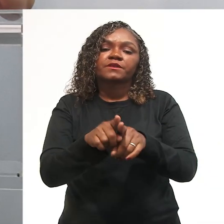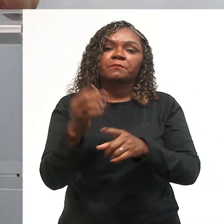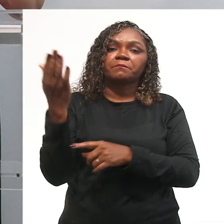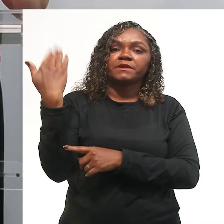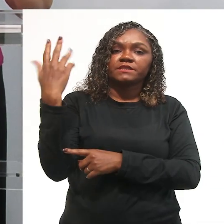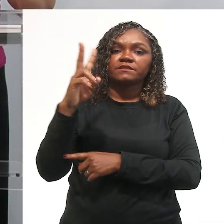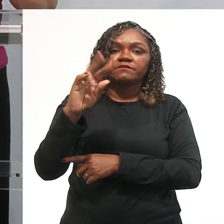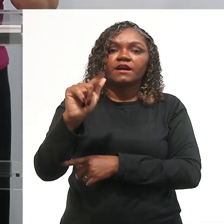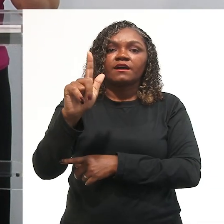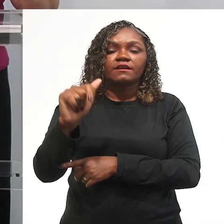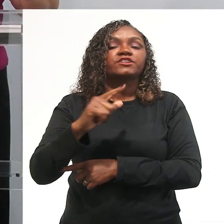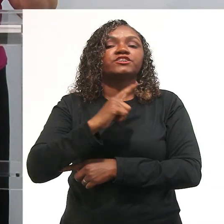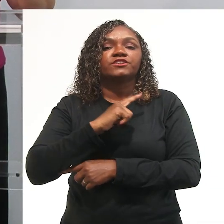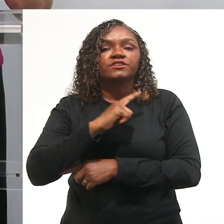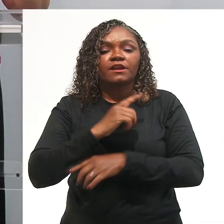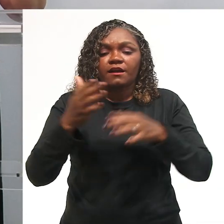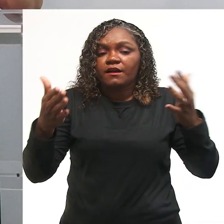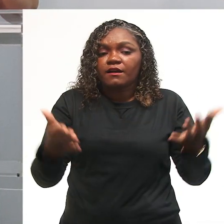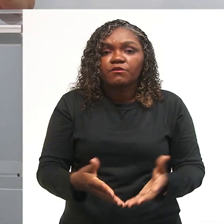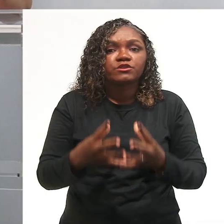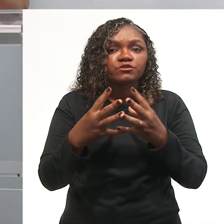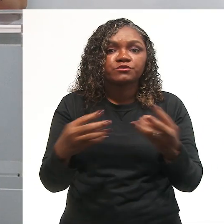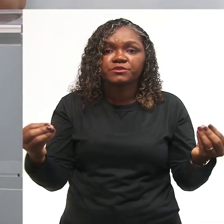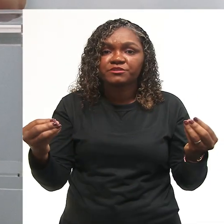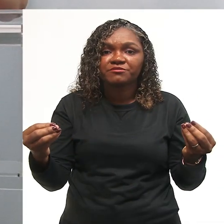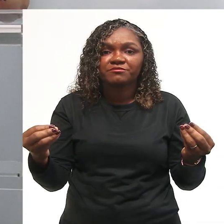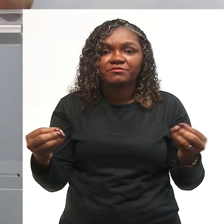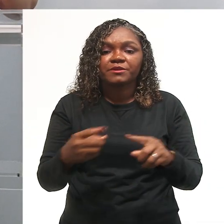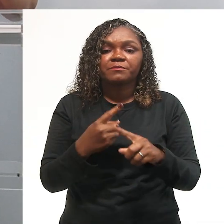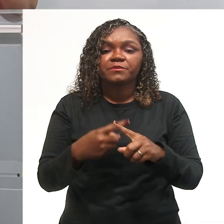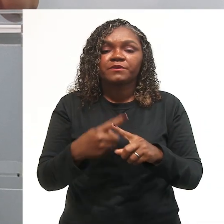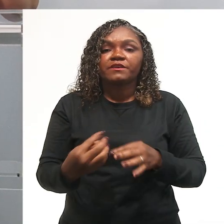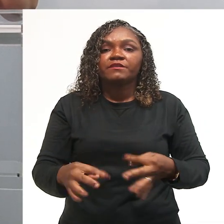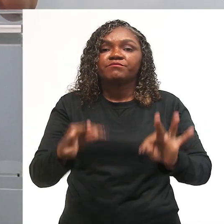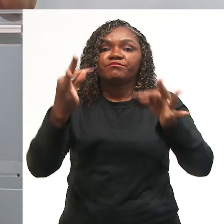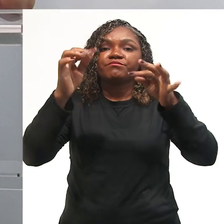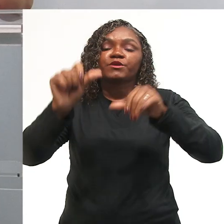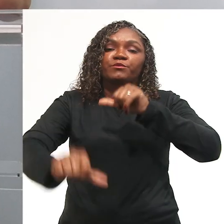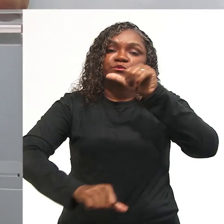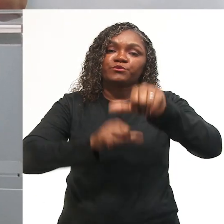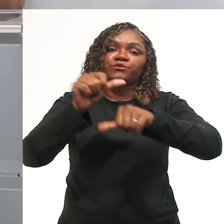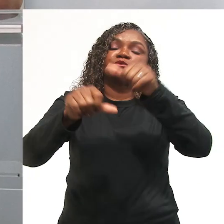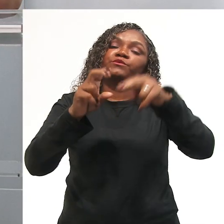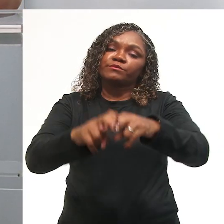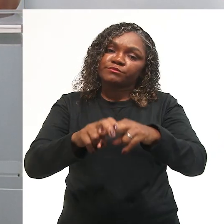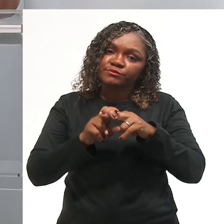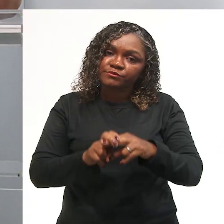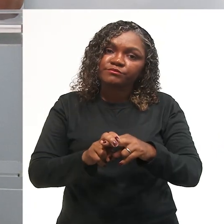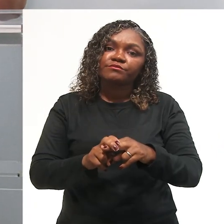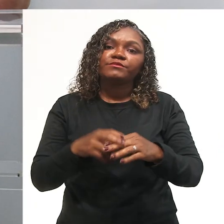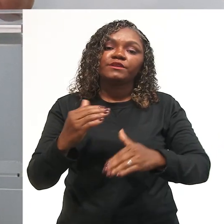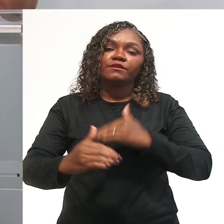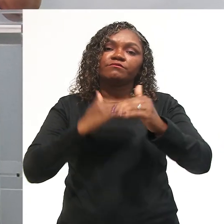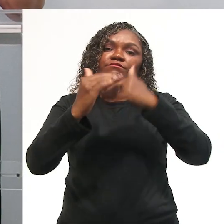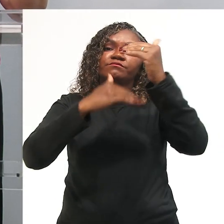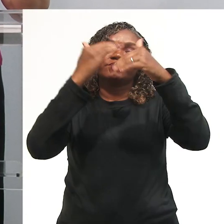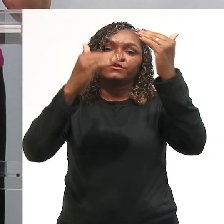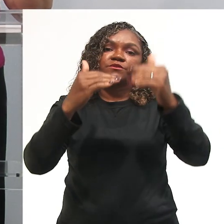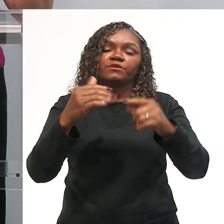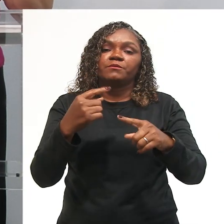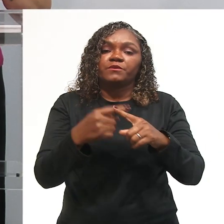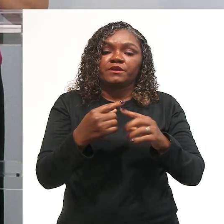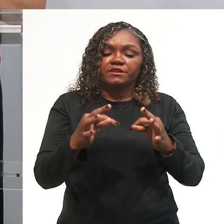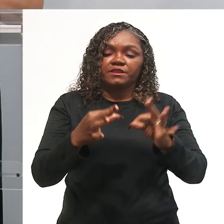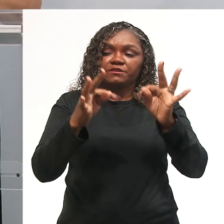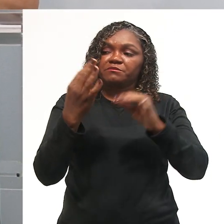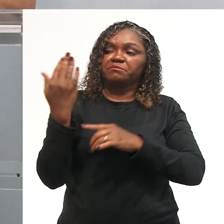existiam, né, há 10, 15 anos já não existem mais, porque a tecnologia mudou e aquela tecnologia virou antiga